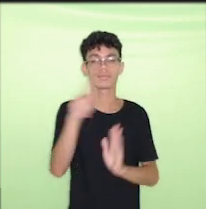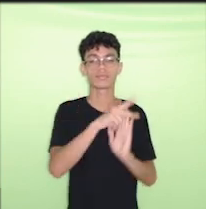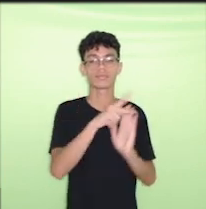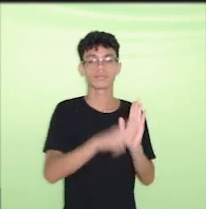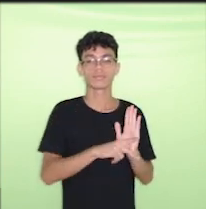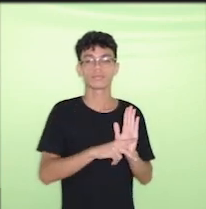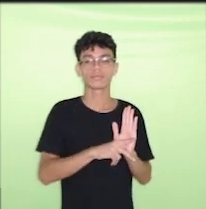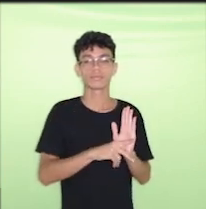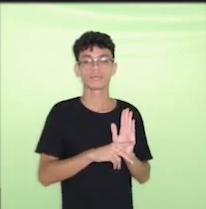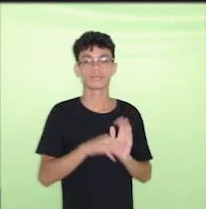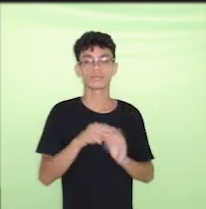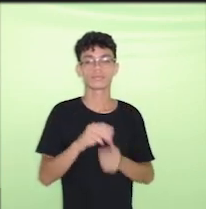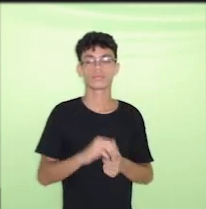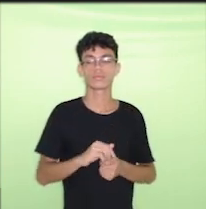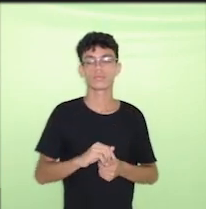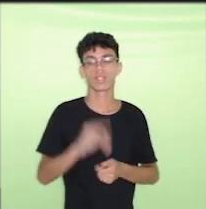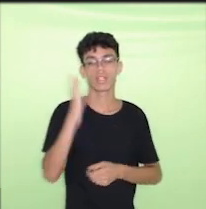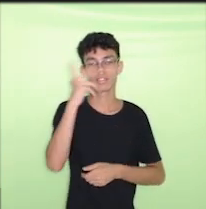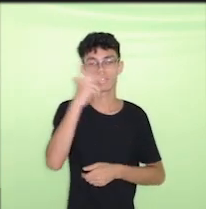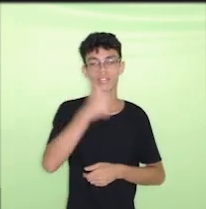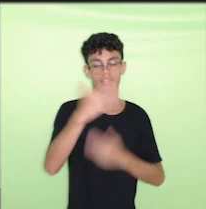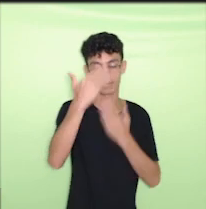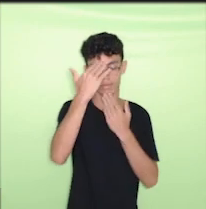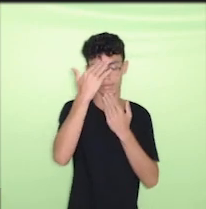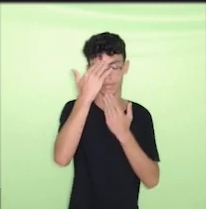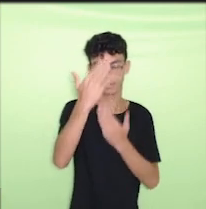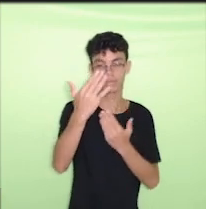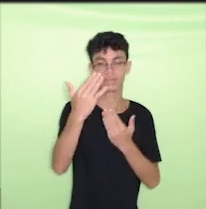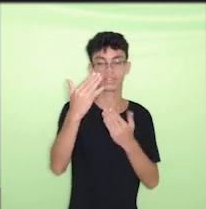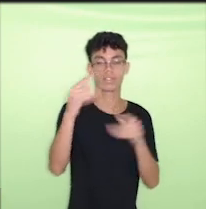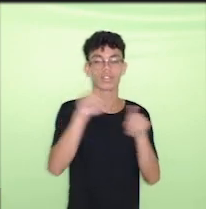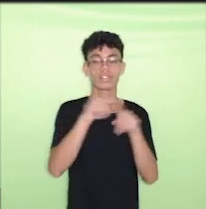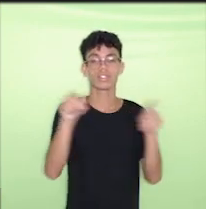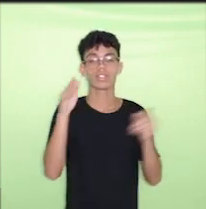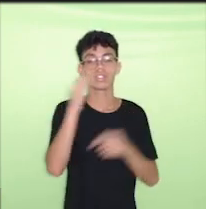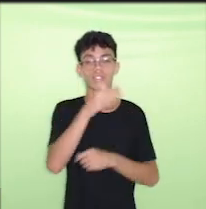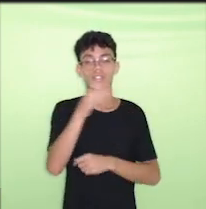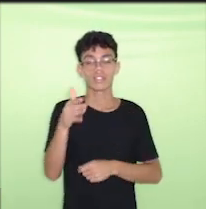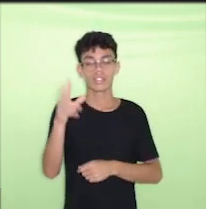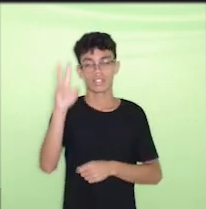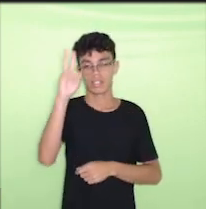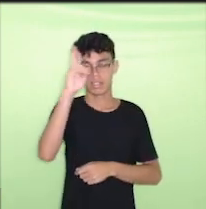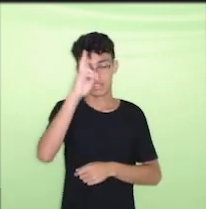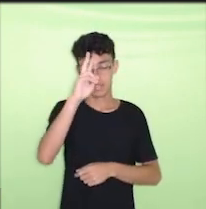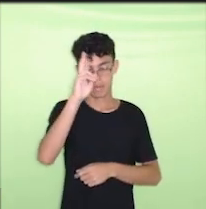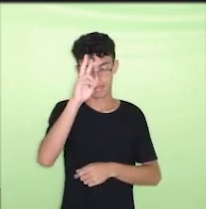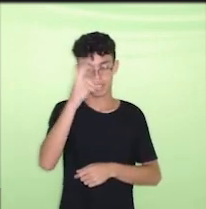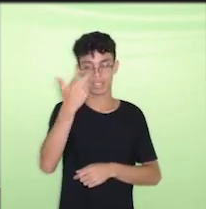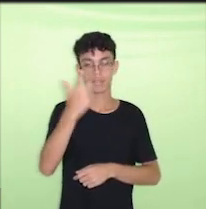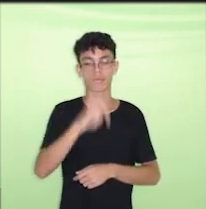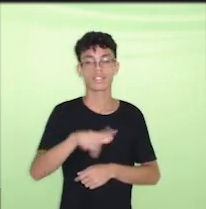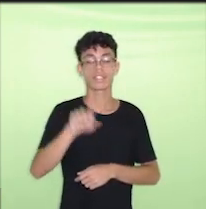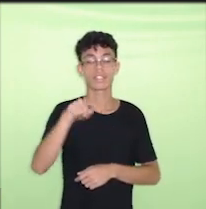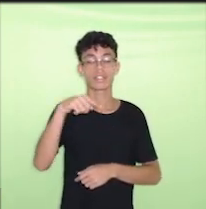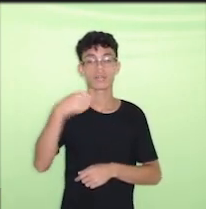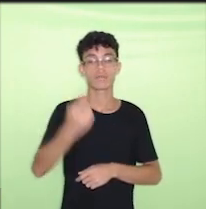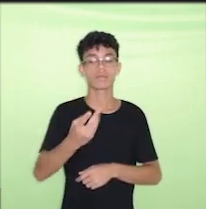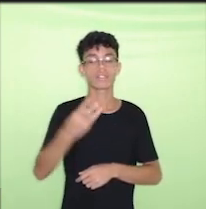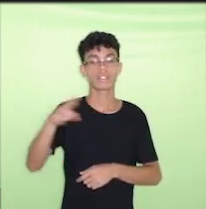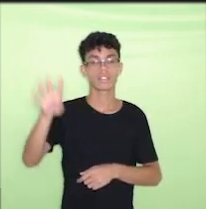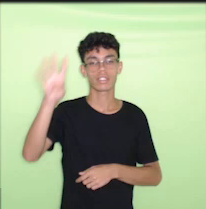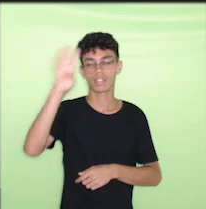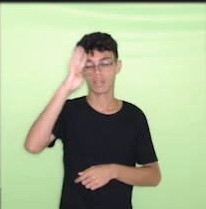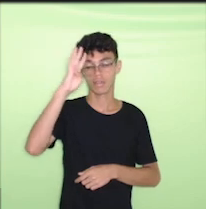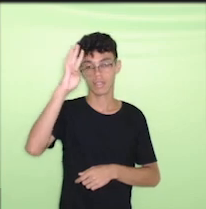nesse projeto lindo e agradecer a presença de vocês e ressaltar que a gente vai reprisar essa leitura